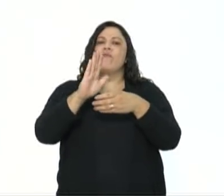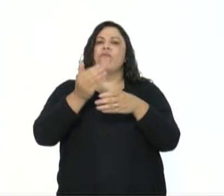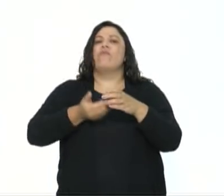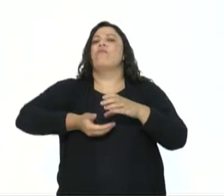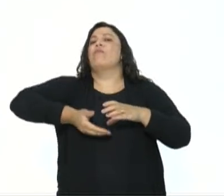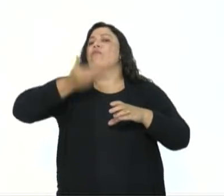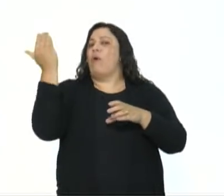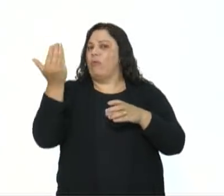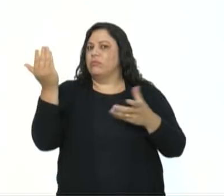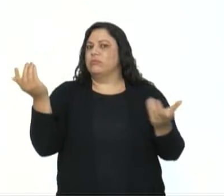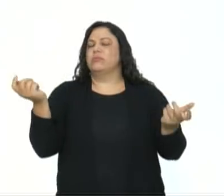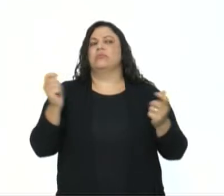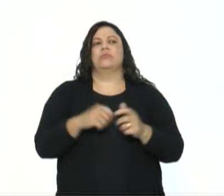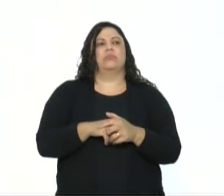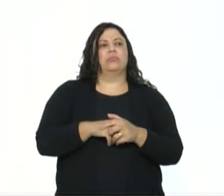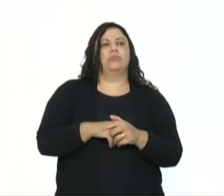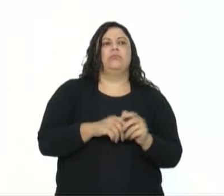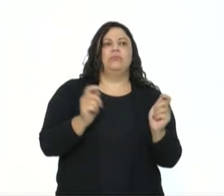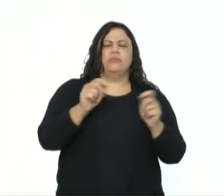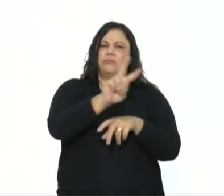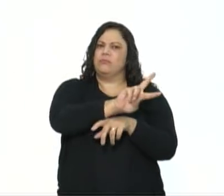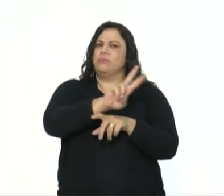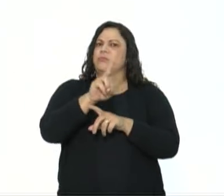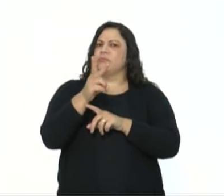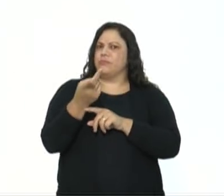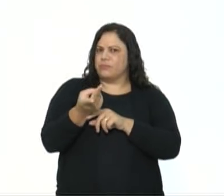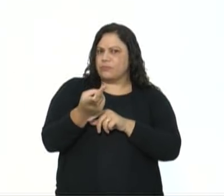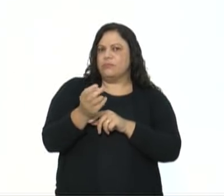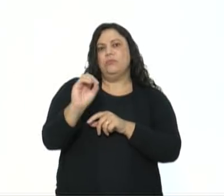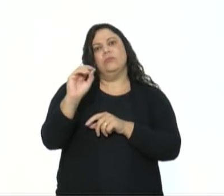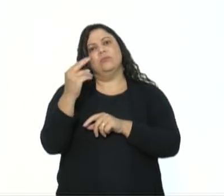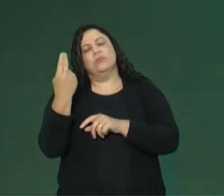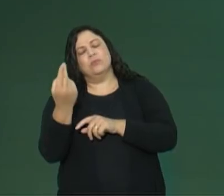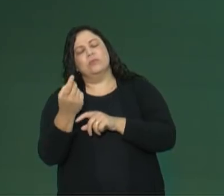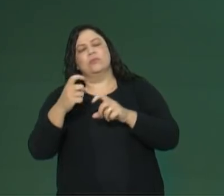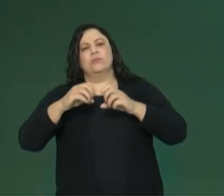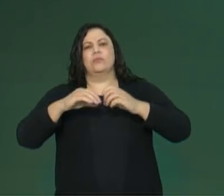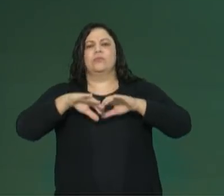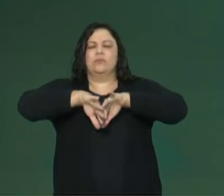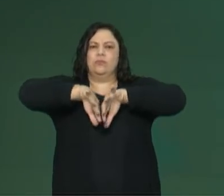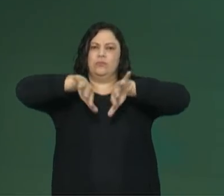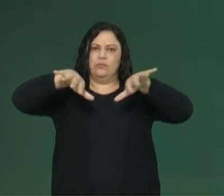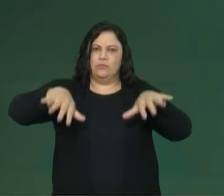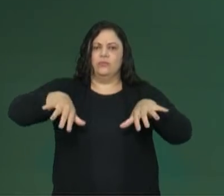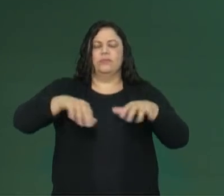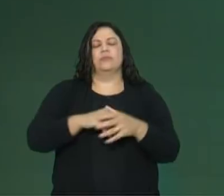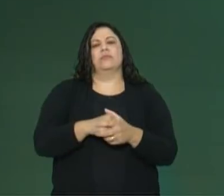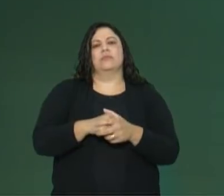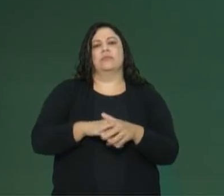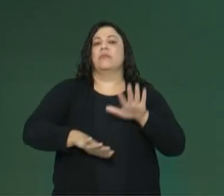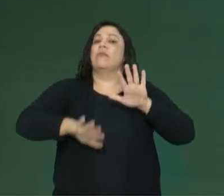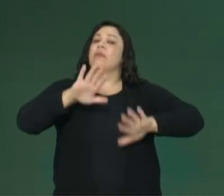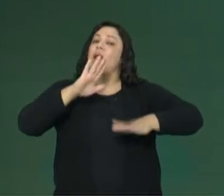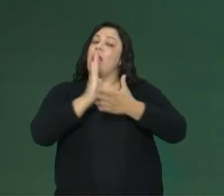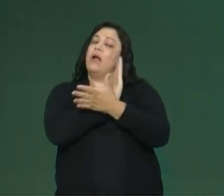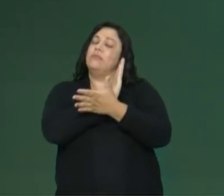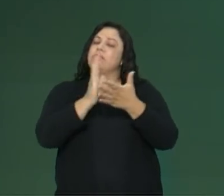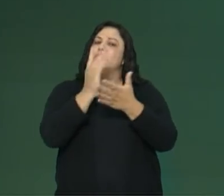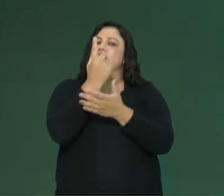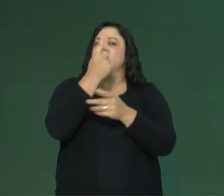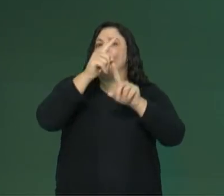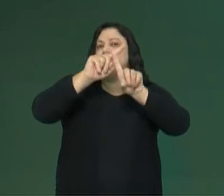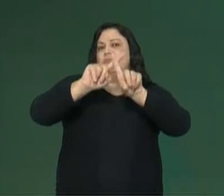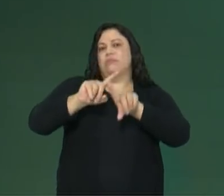hermafroditas ou com sexos separados. E algumas espécies reproduzem só uma vez na vida. Um único